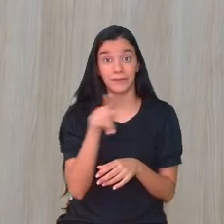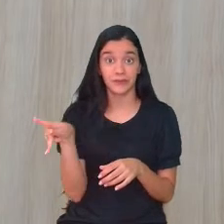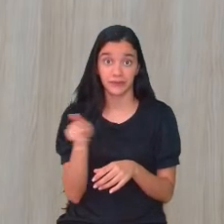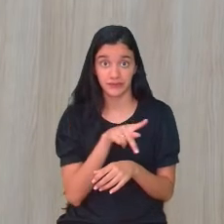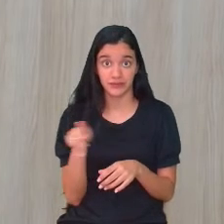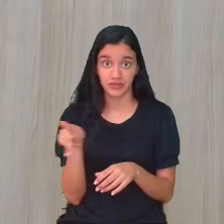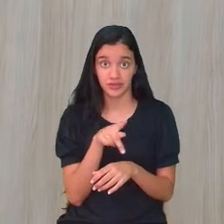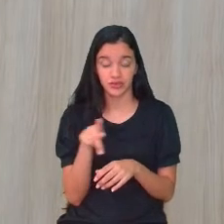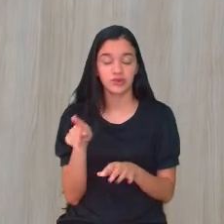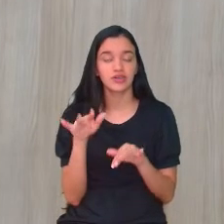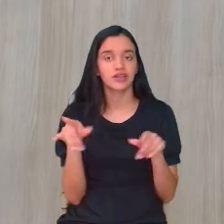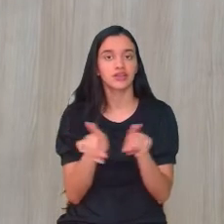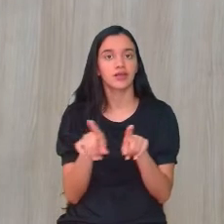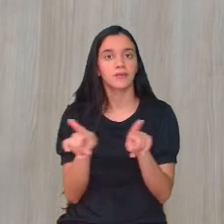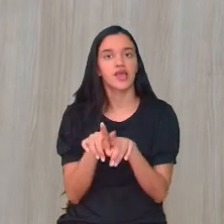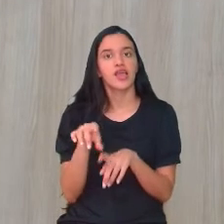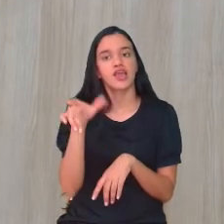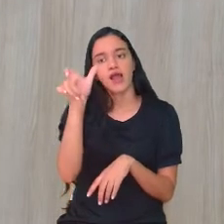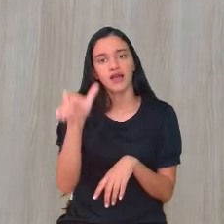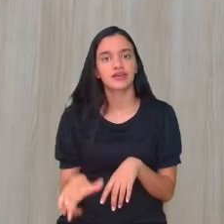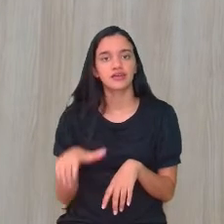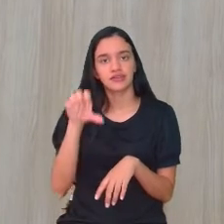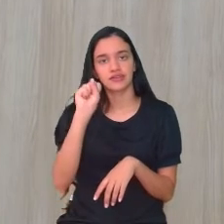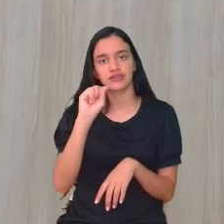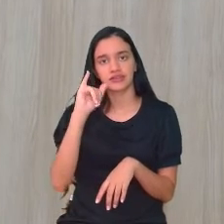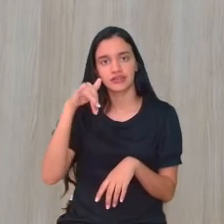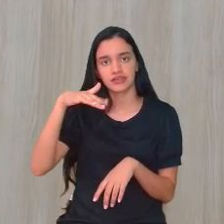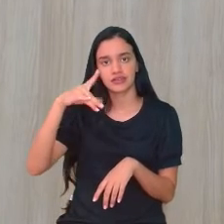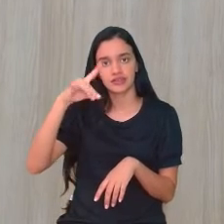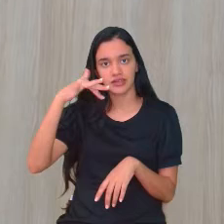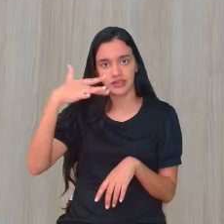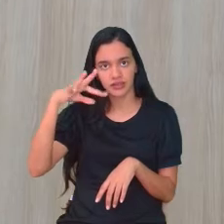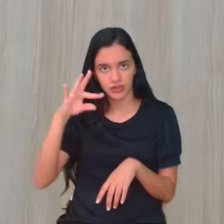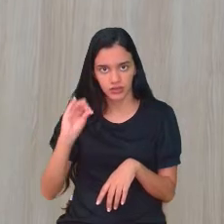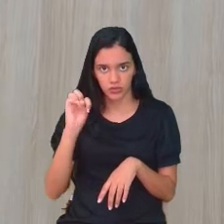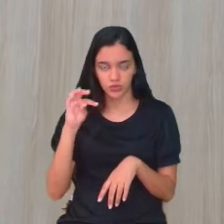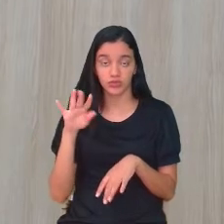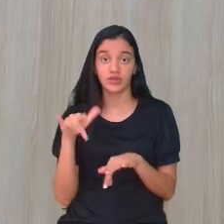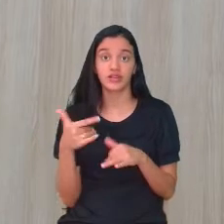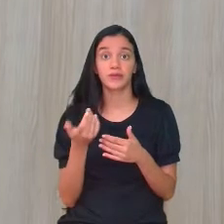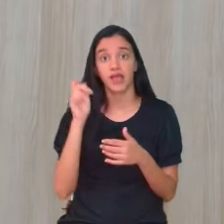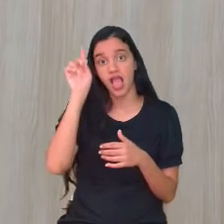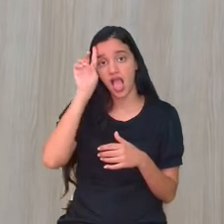professores, sindicatos, né, por tabela também, mas jornalistas,